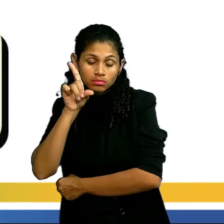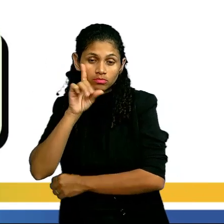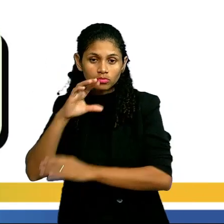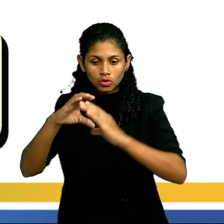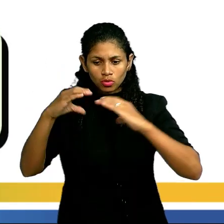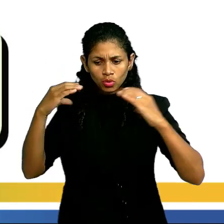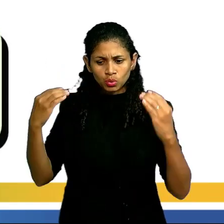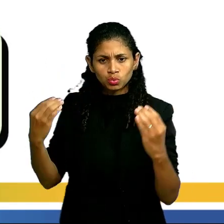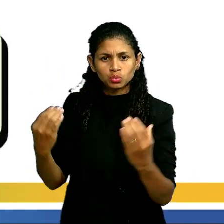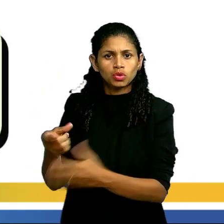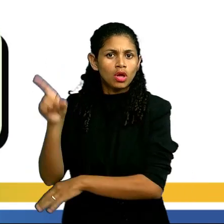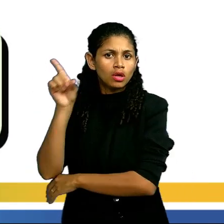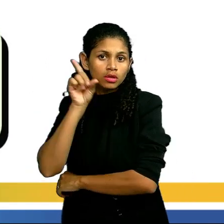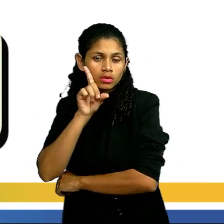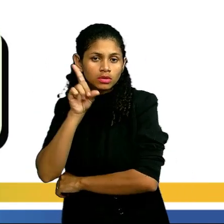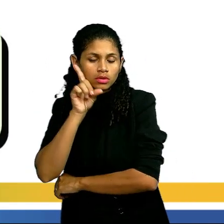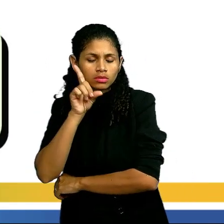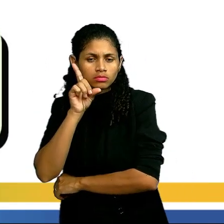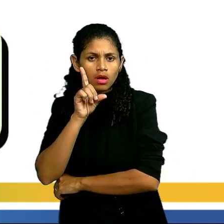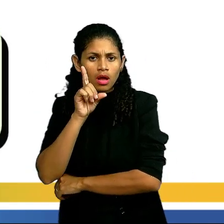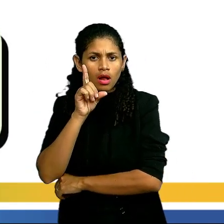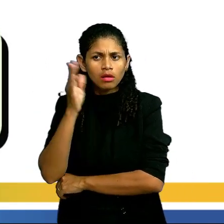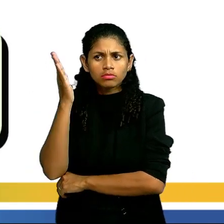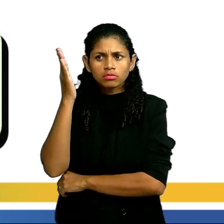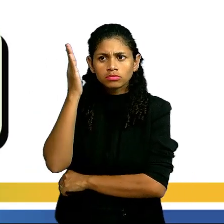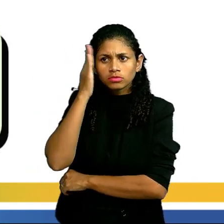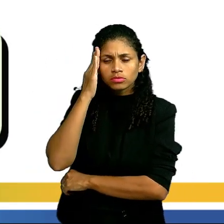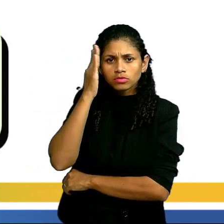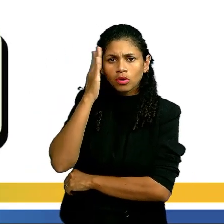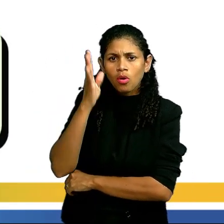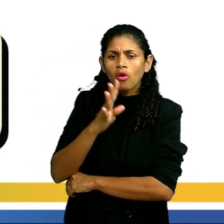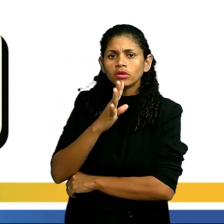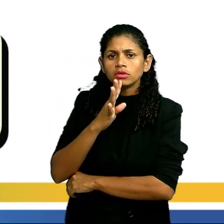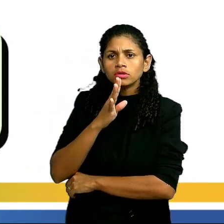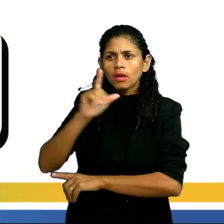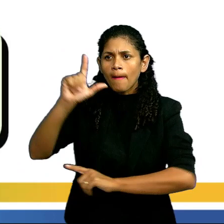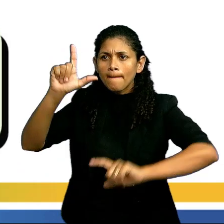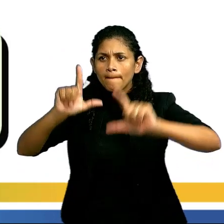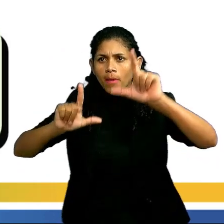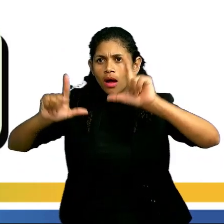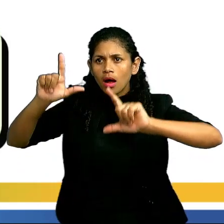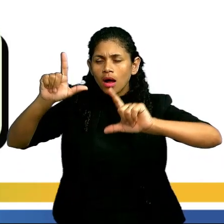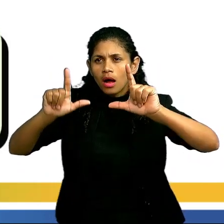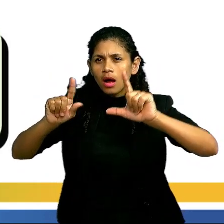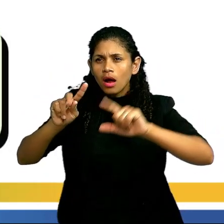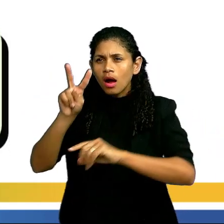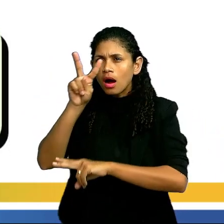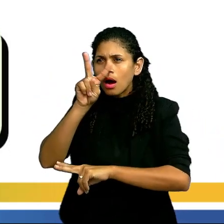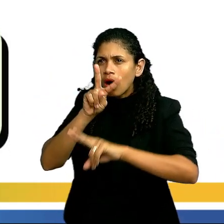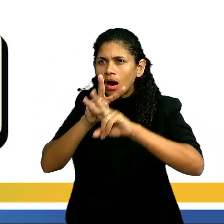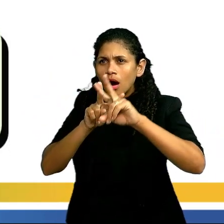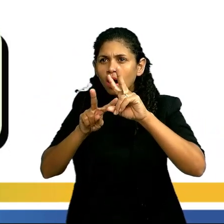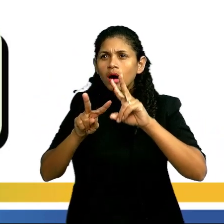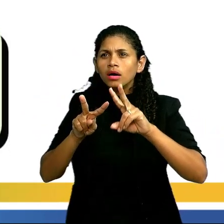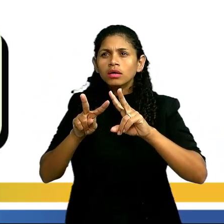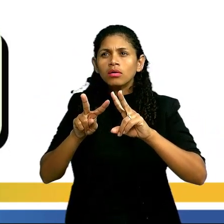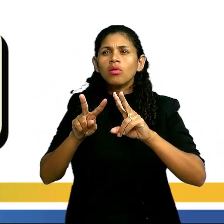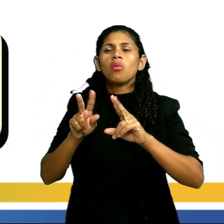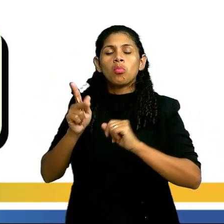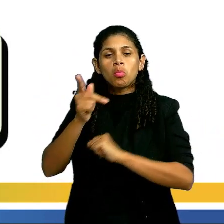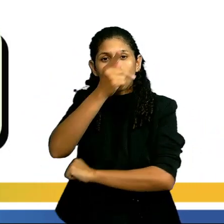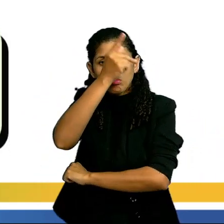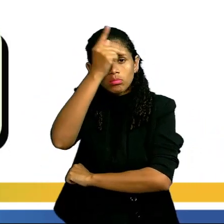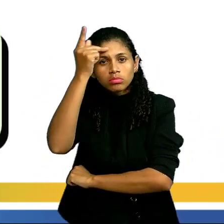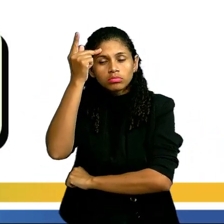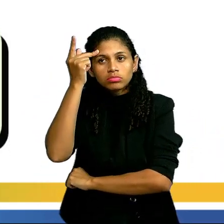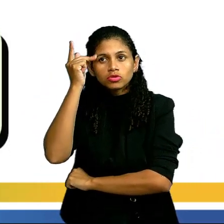americana ficar sabendo por meio da mídia do que está acontecendo no Vietnã, muitas pessoas vão ser contrárias, vão se posicionar contrário a isso. E